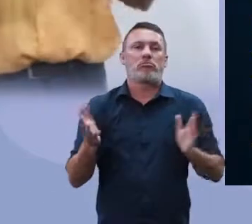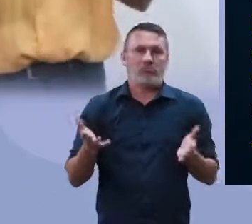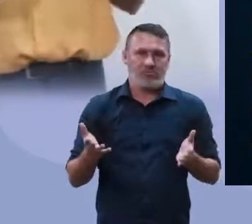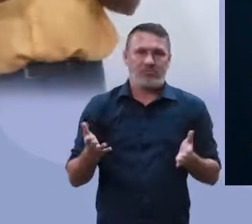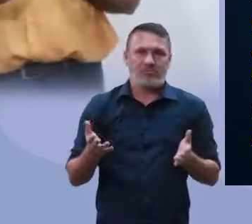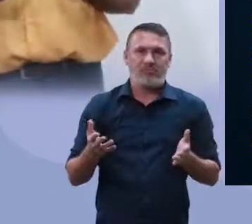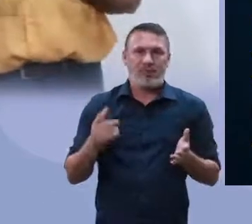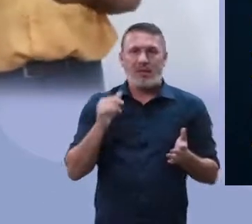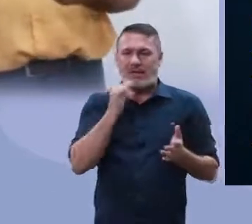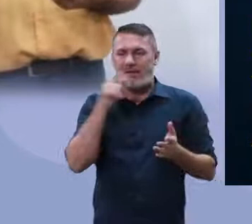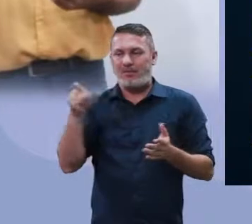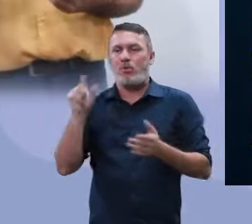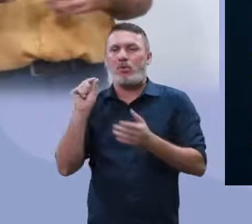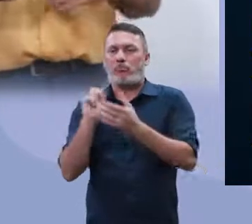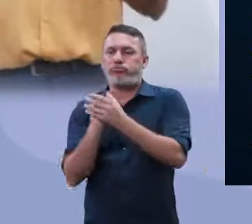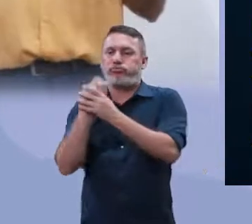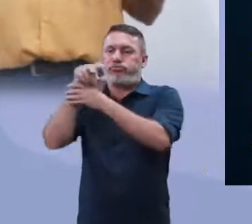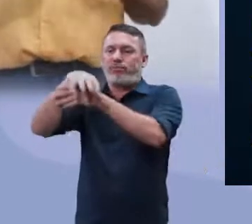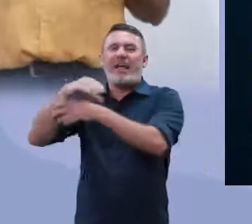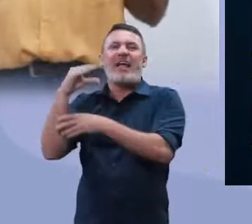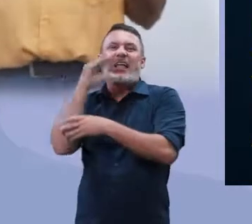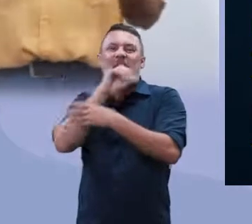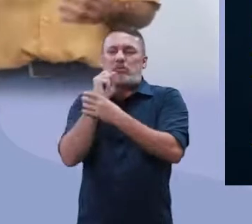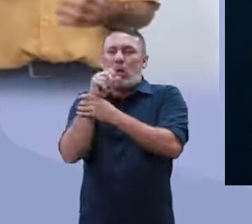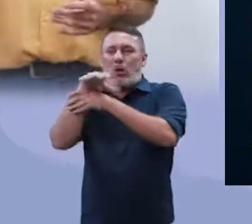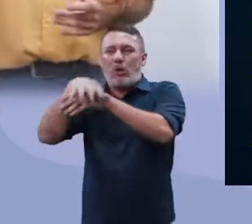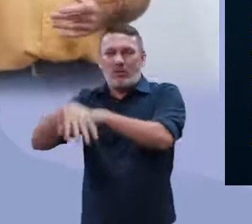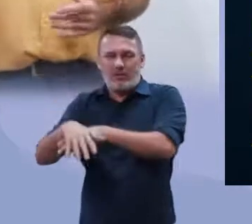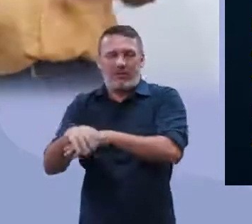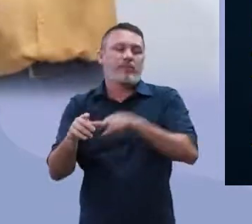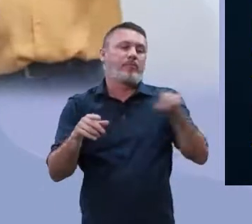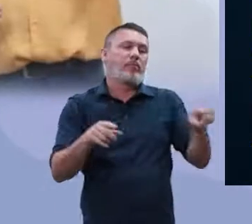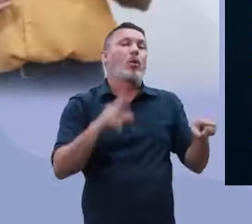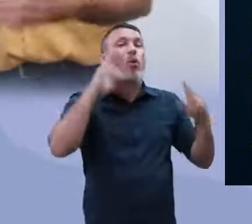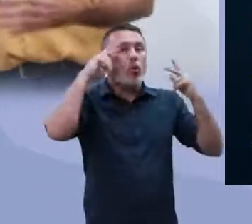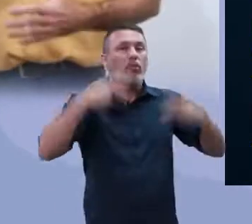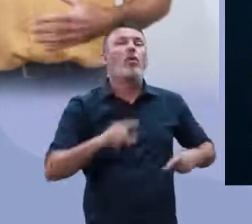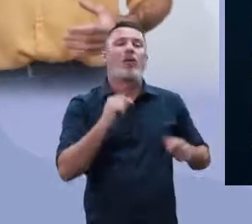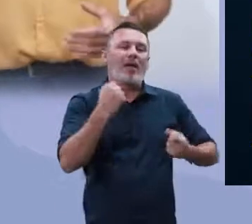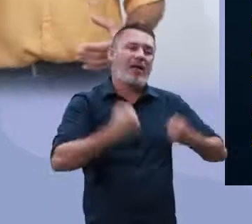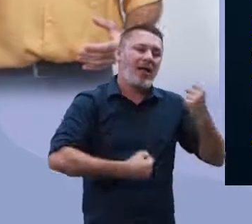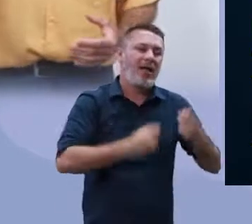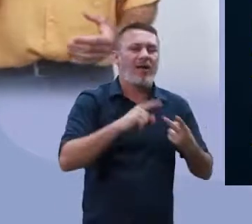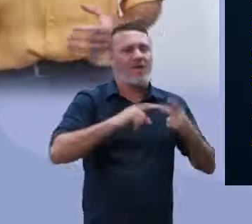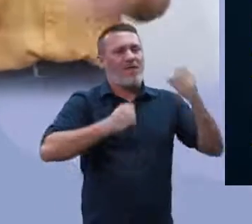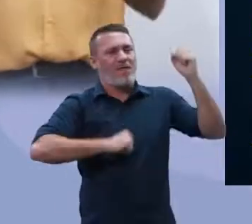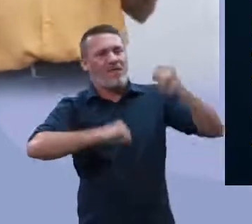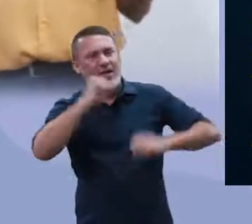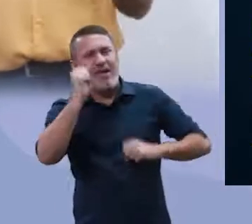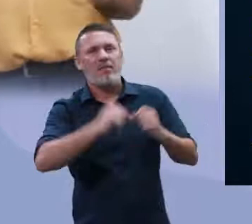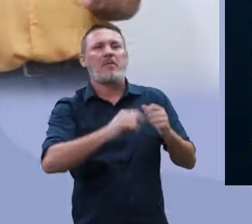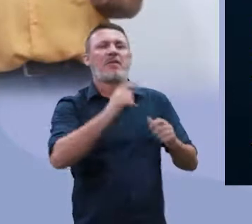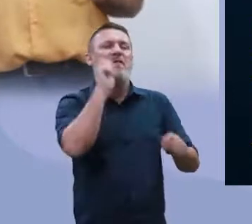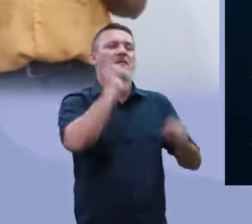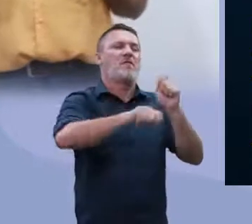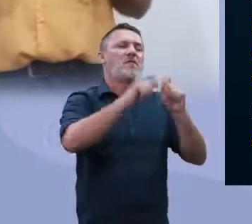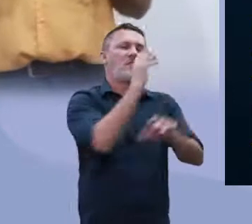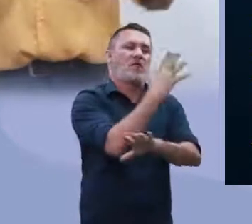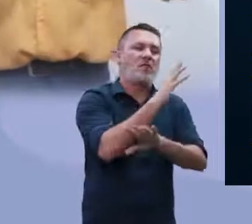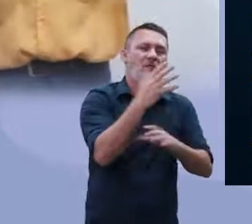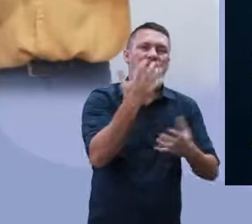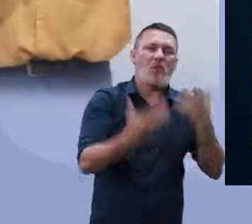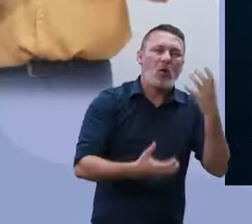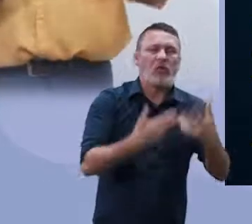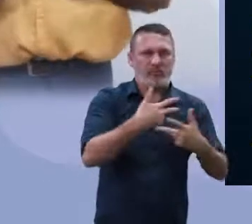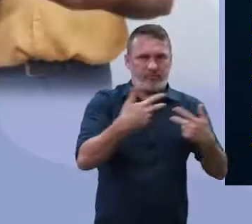de forma humana, através da liberação de poluentes, fábricas, veículos, né, queimadas, entre outros,